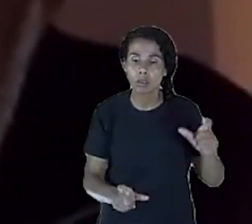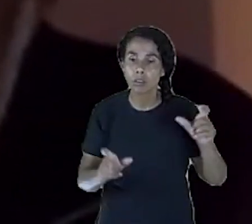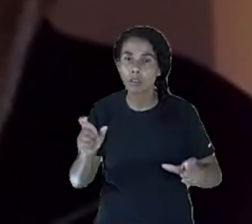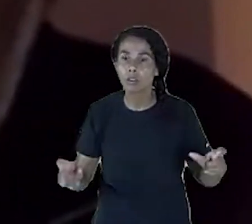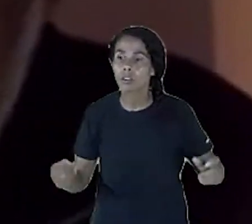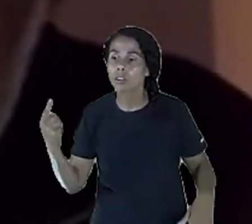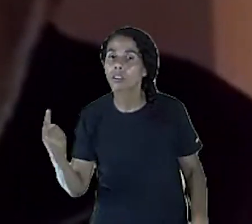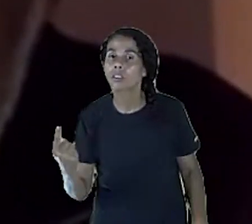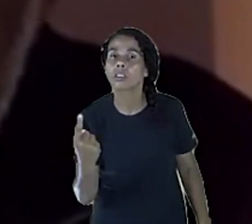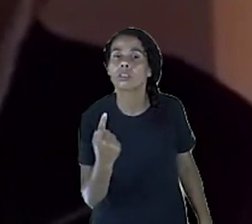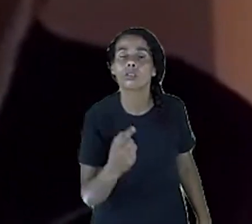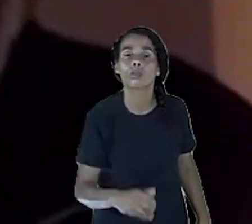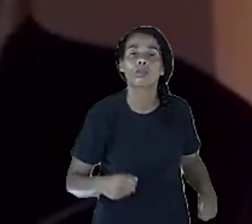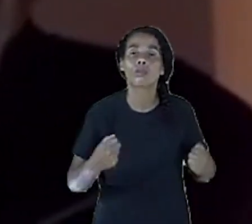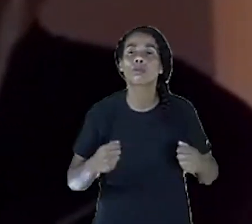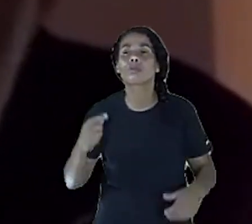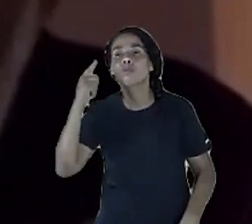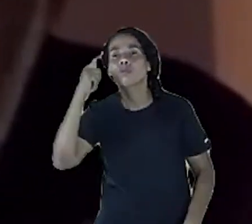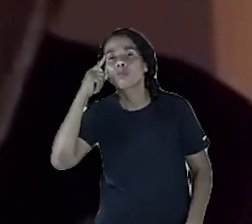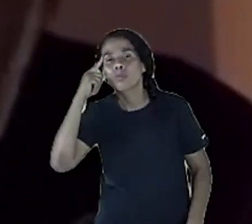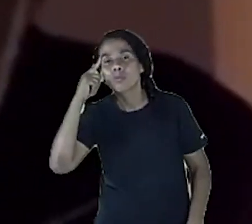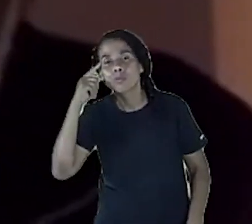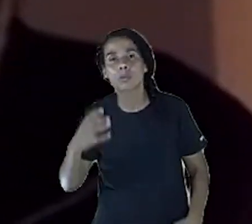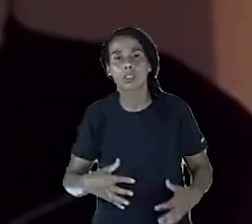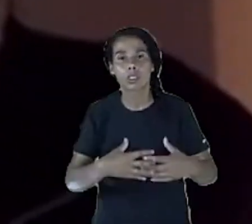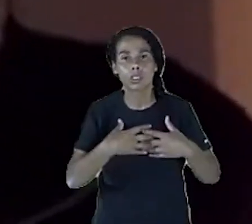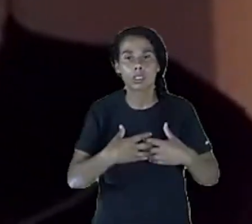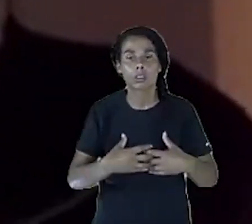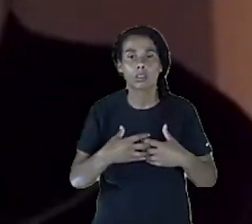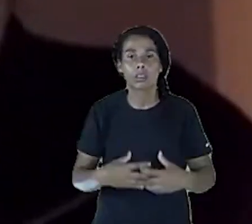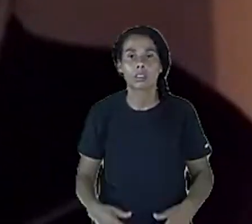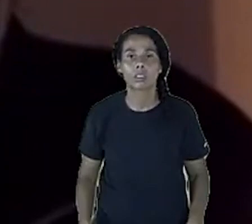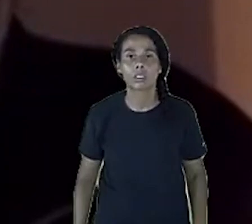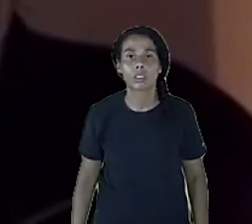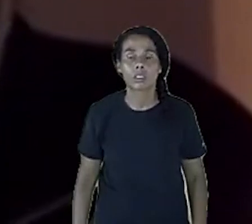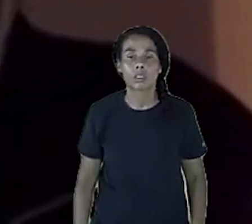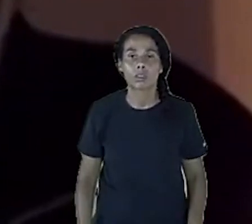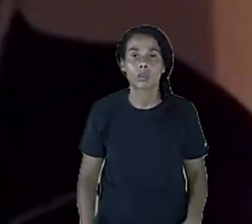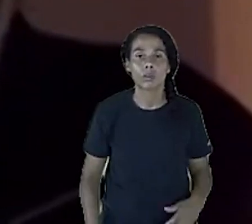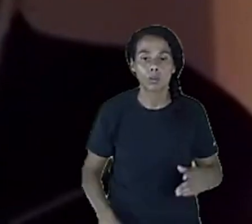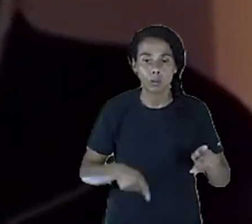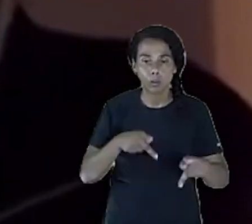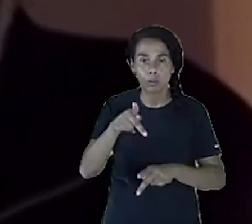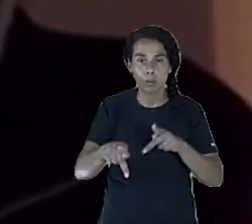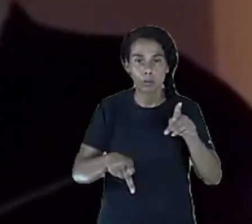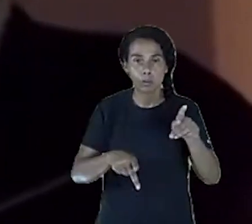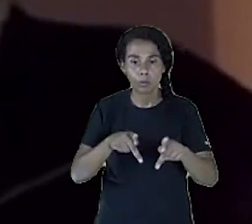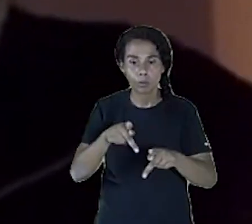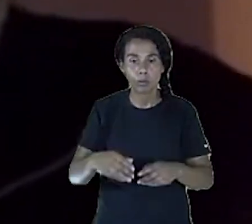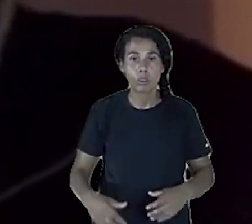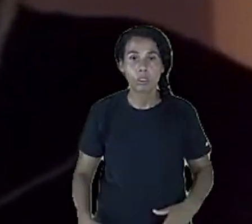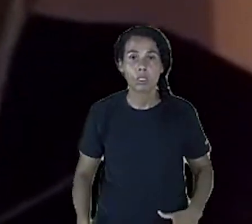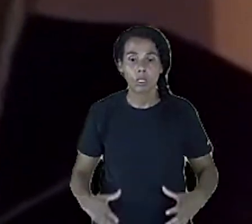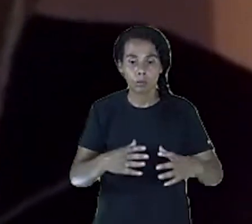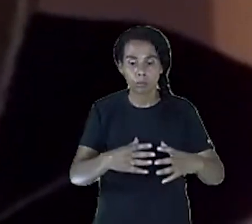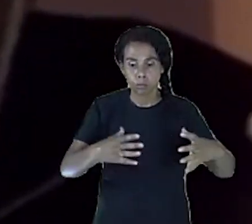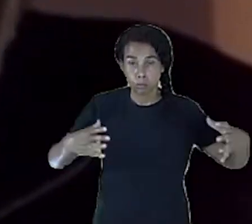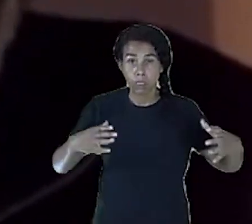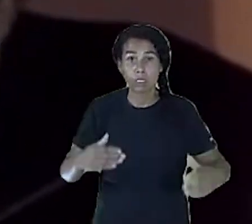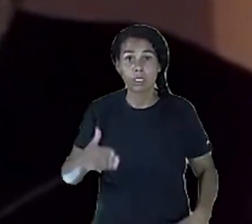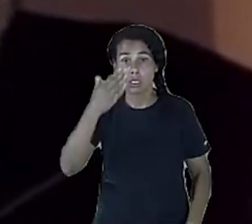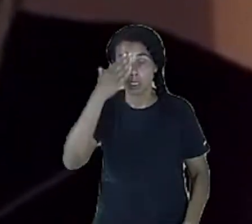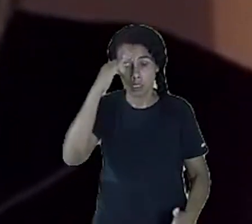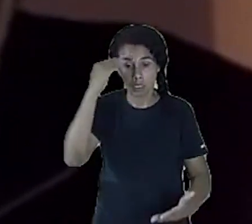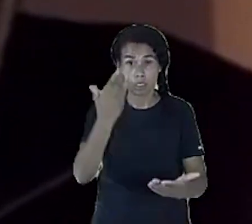vírus e à pandemia como castigo da natureza, enfim, eu não diria nem que